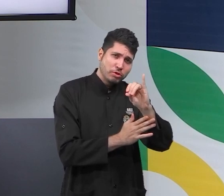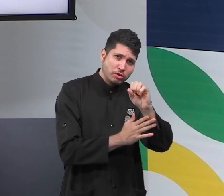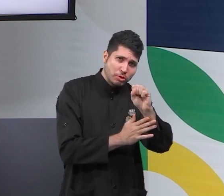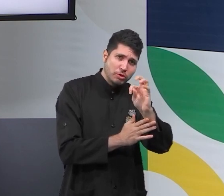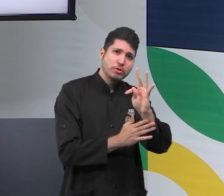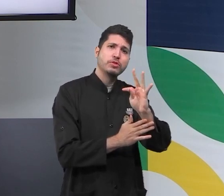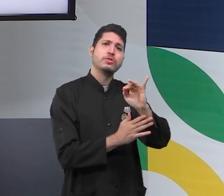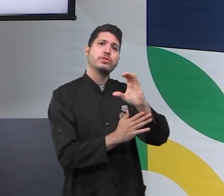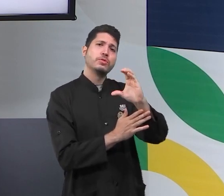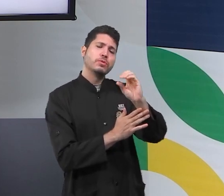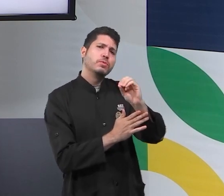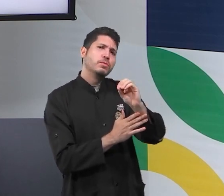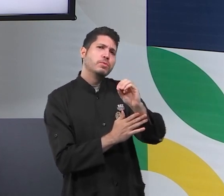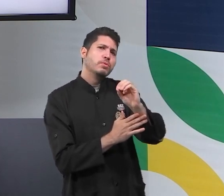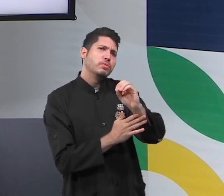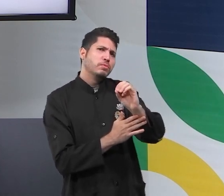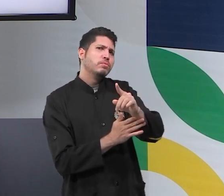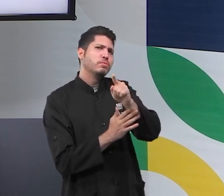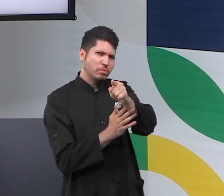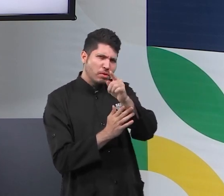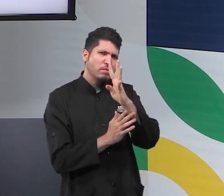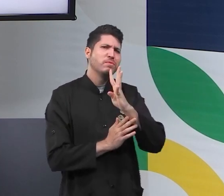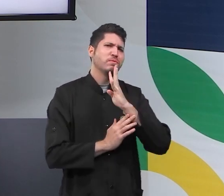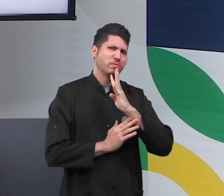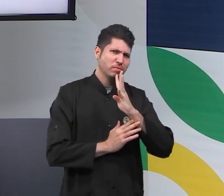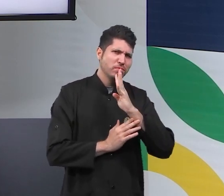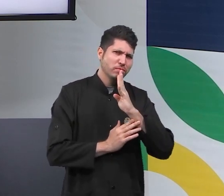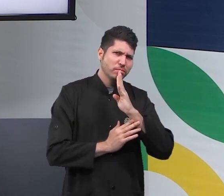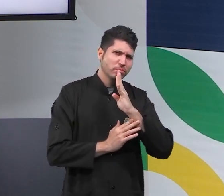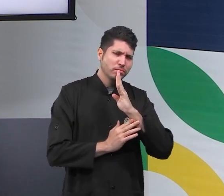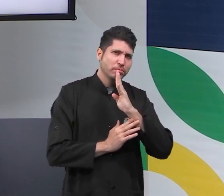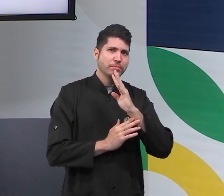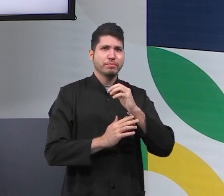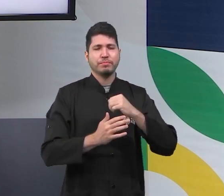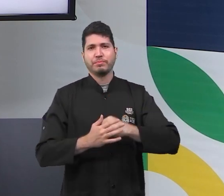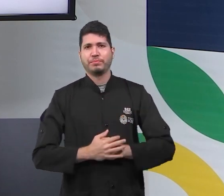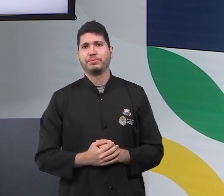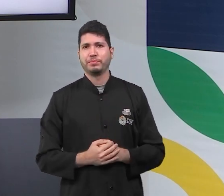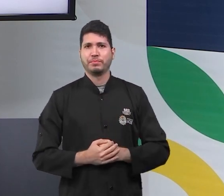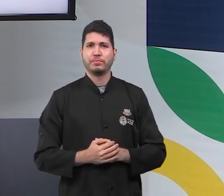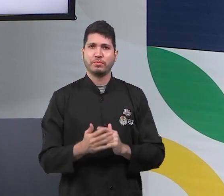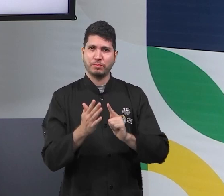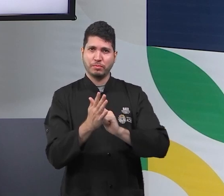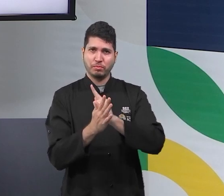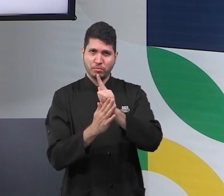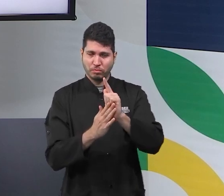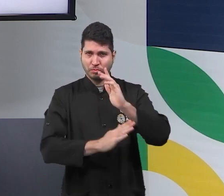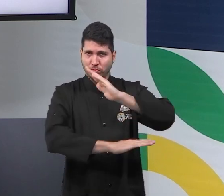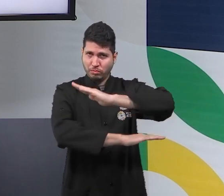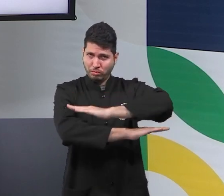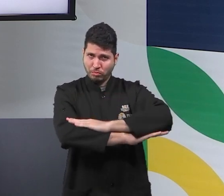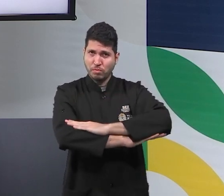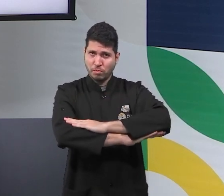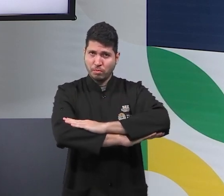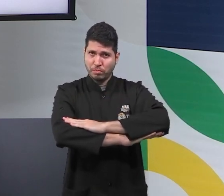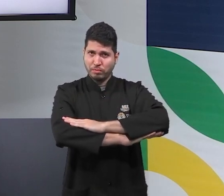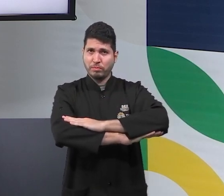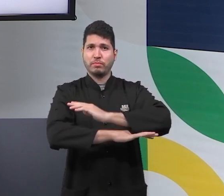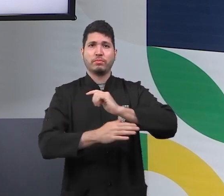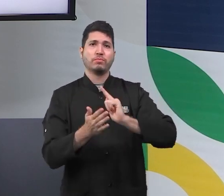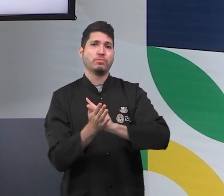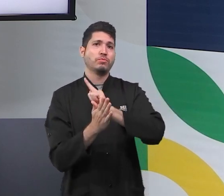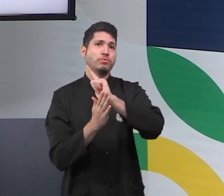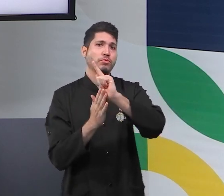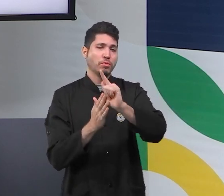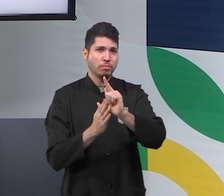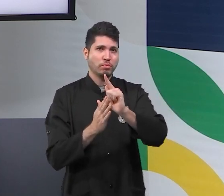¿Qué piensa acerca? ¿Conoce? Então, galerinha, os gêneros jornalísticos são aqueles gêneros que trabalham